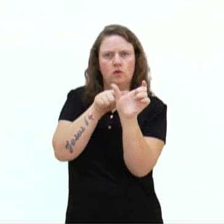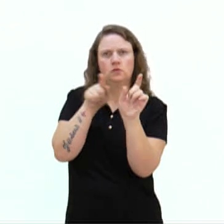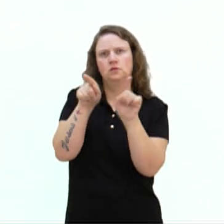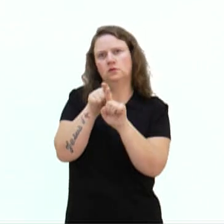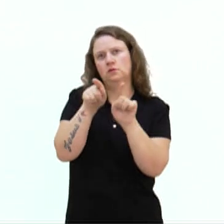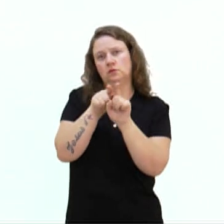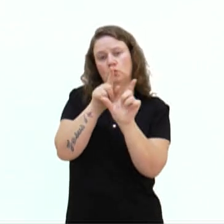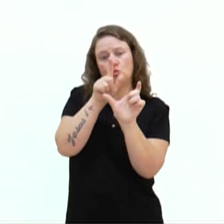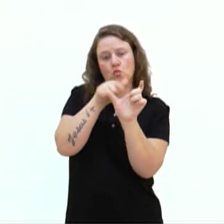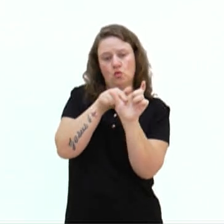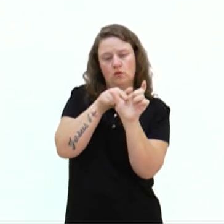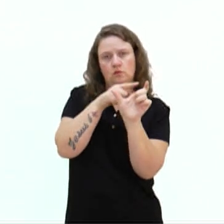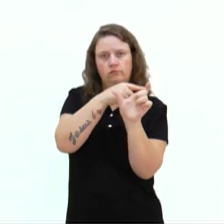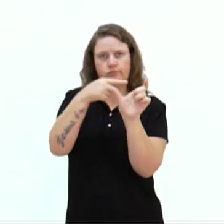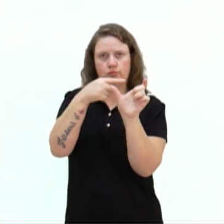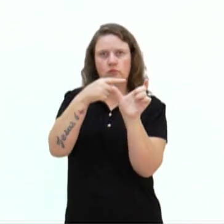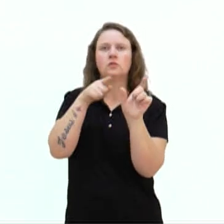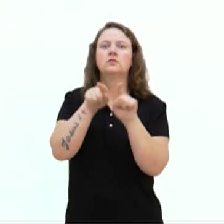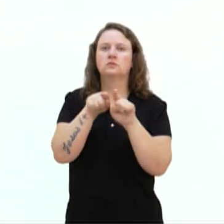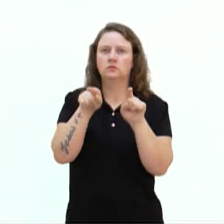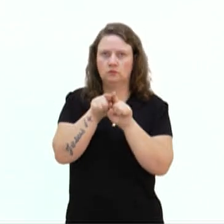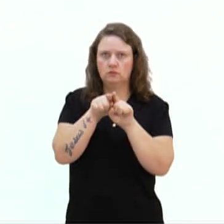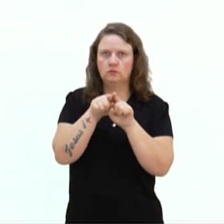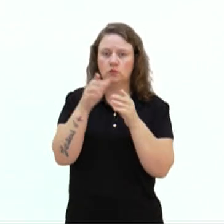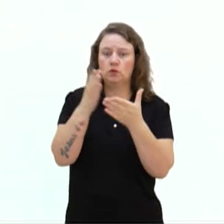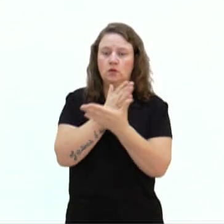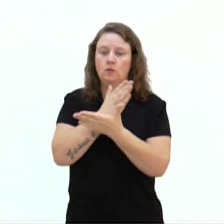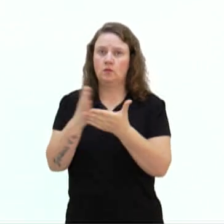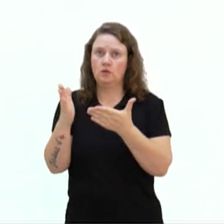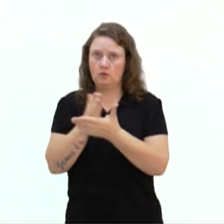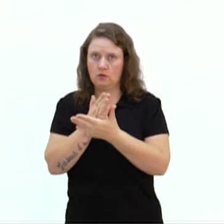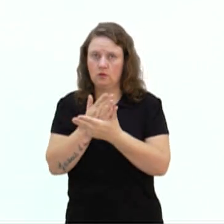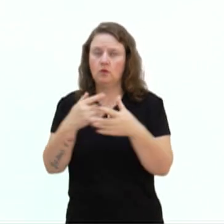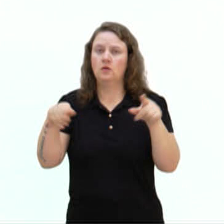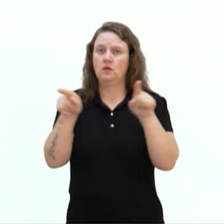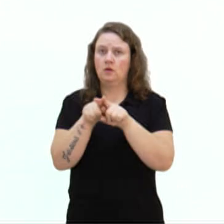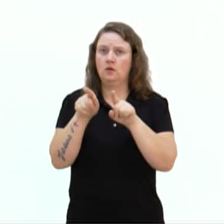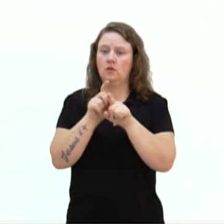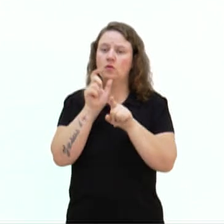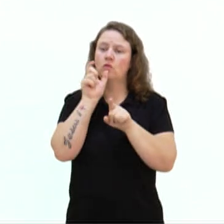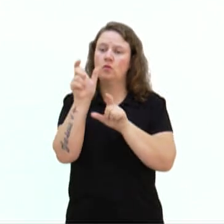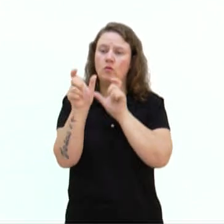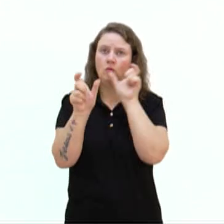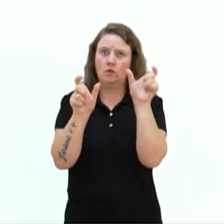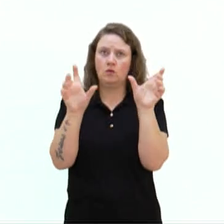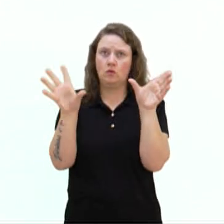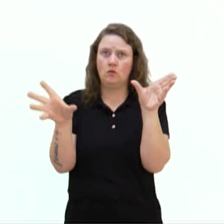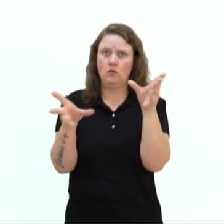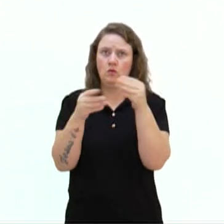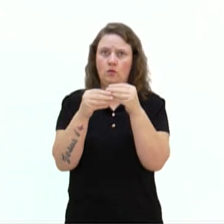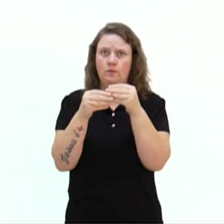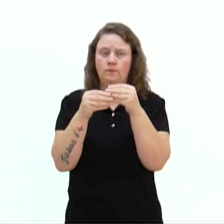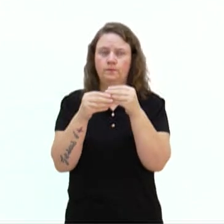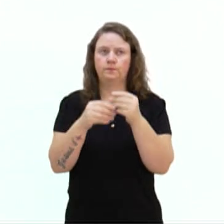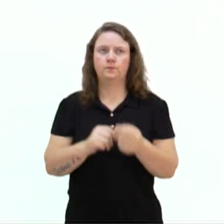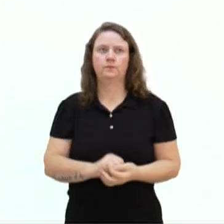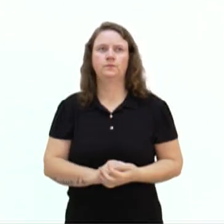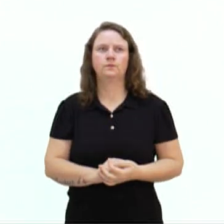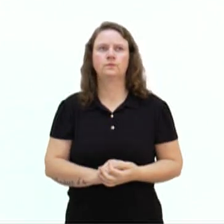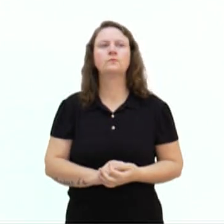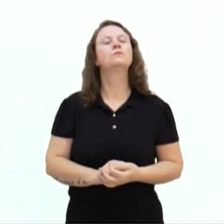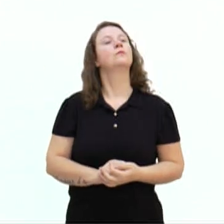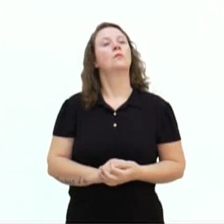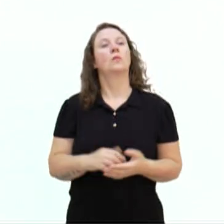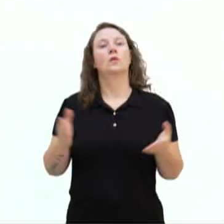separar as sílabas de um dado vocábulo, ligar algumas palavras precedidas de prefixos. Então, nessa aula,